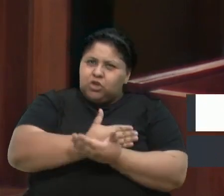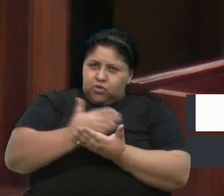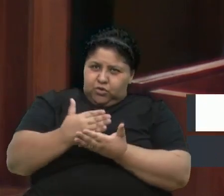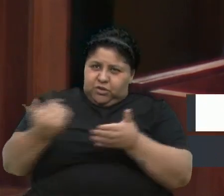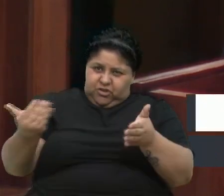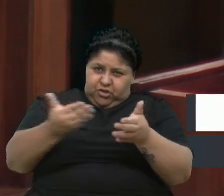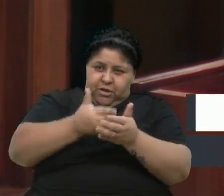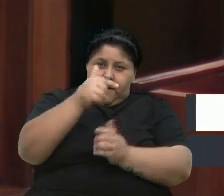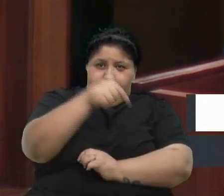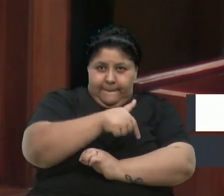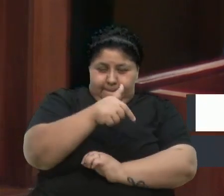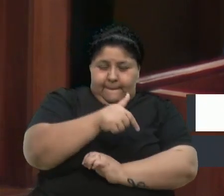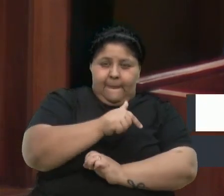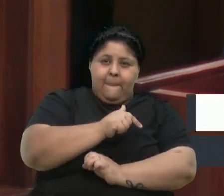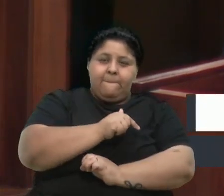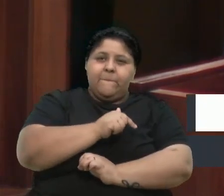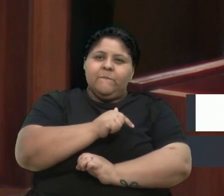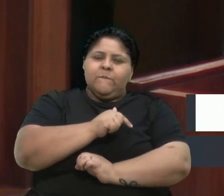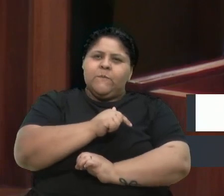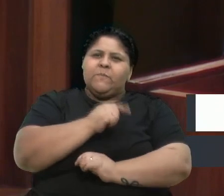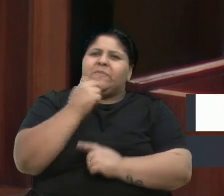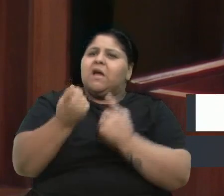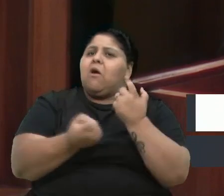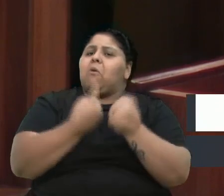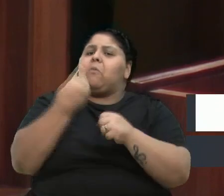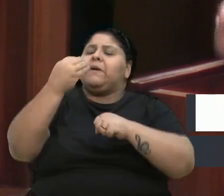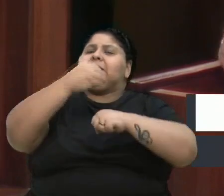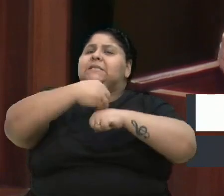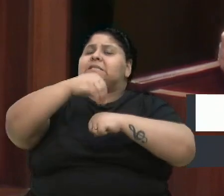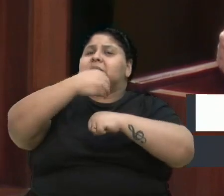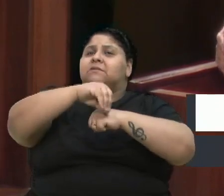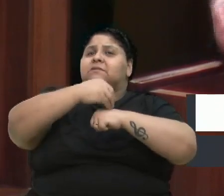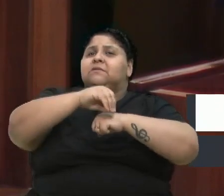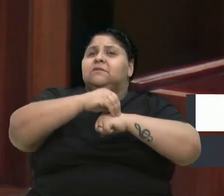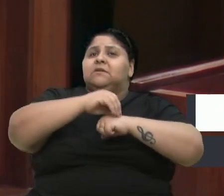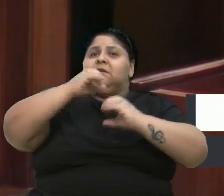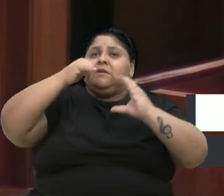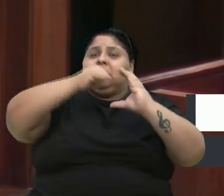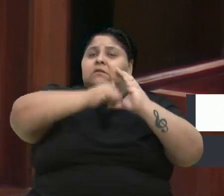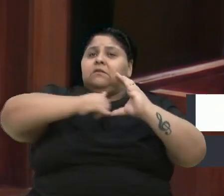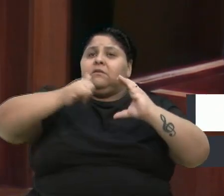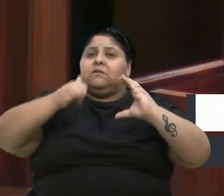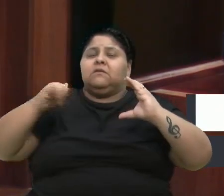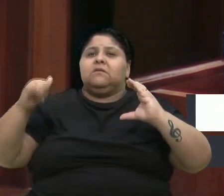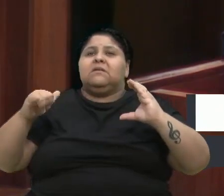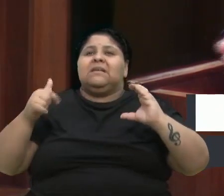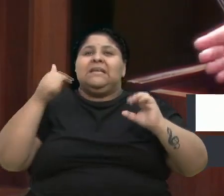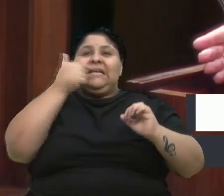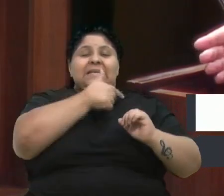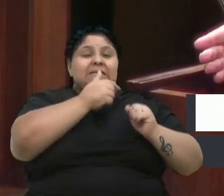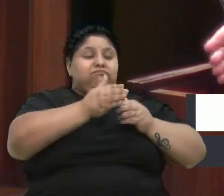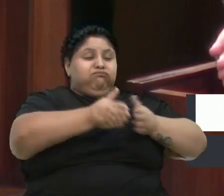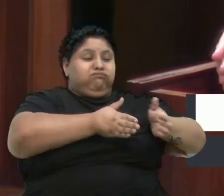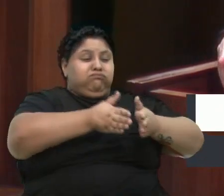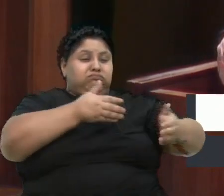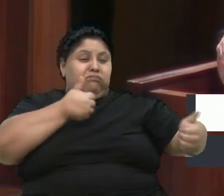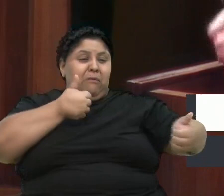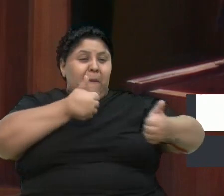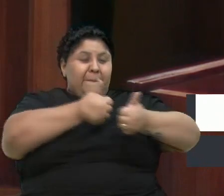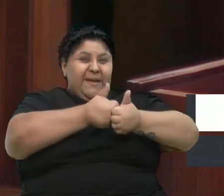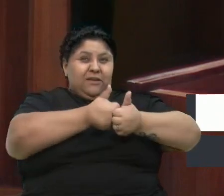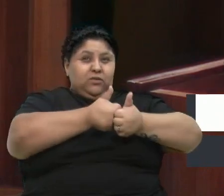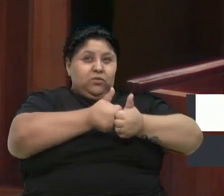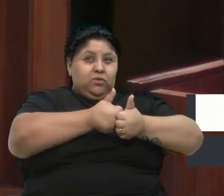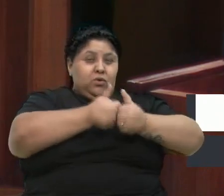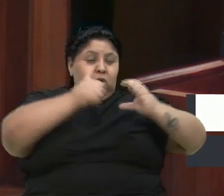aqui, para que algumas sugestões, ali a região de São Peregrino é a questão de acessibilidade. Ali perto do Shopping Bourbon, é